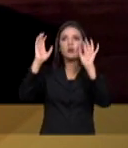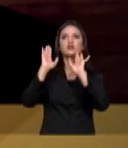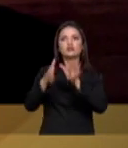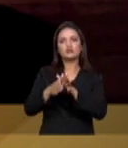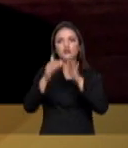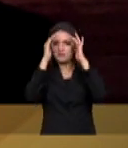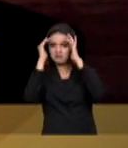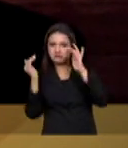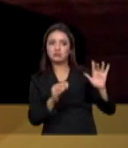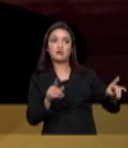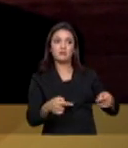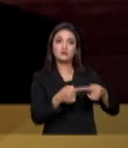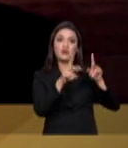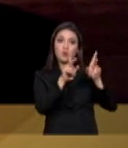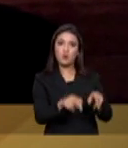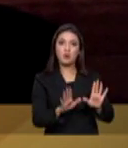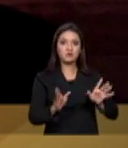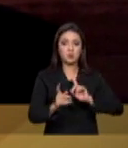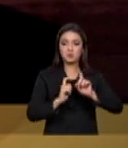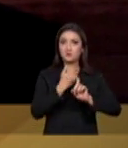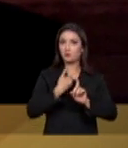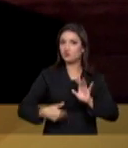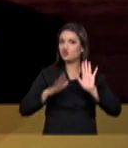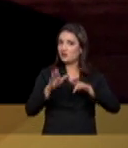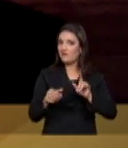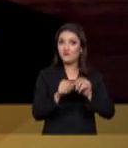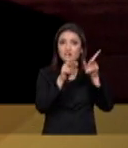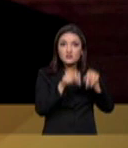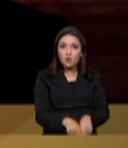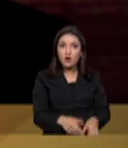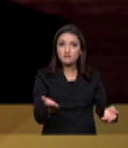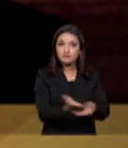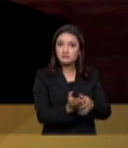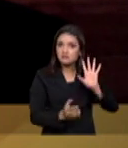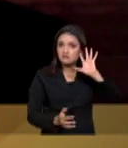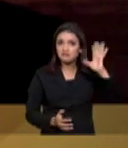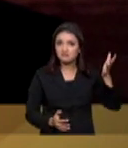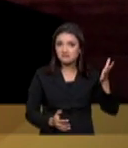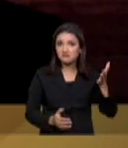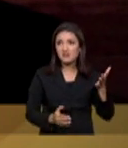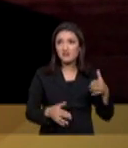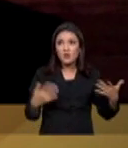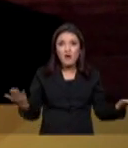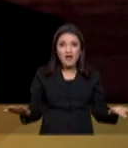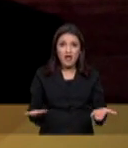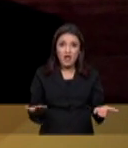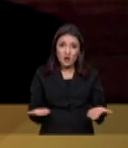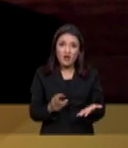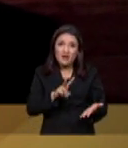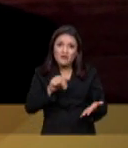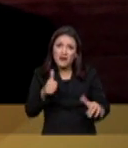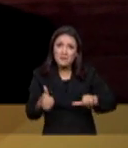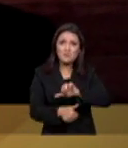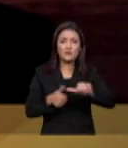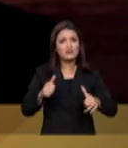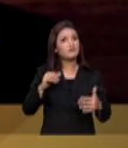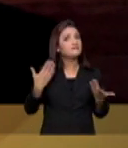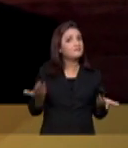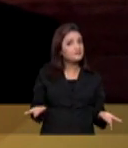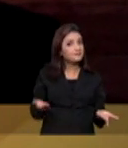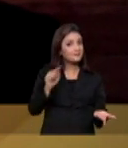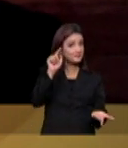pela administração pública que apresenta a resposta a essa e as